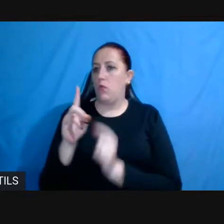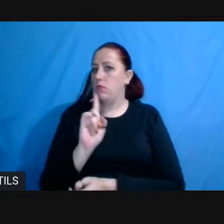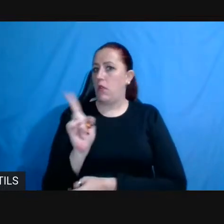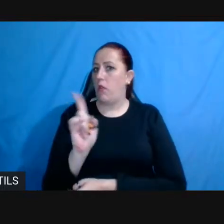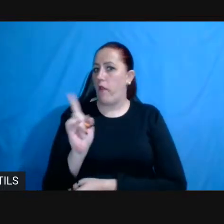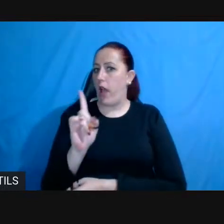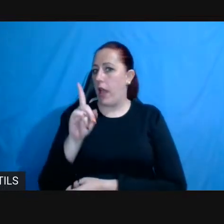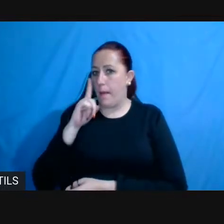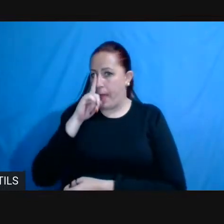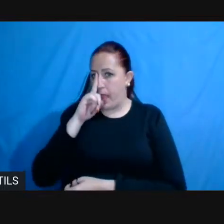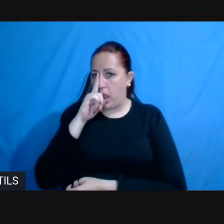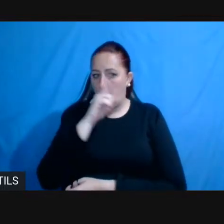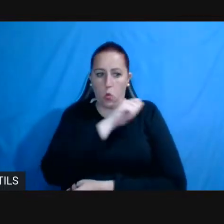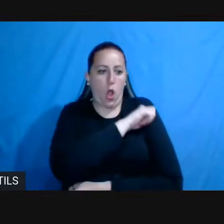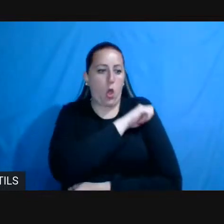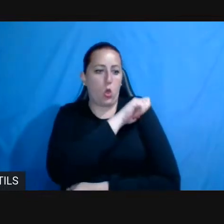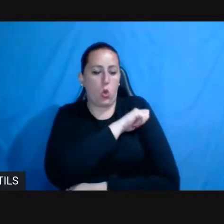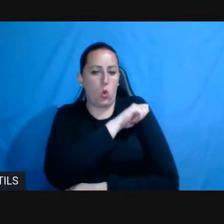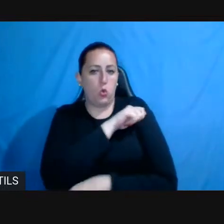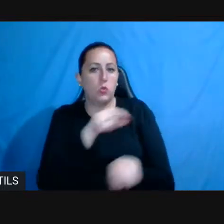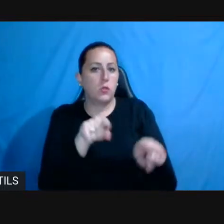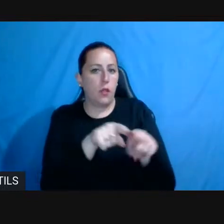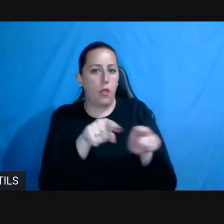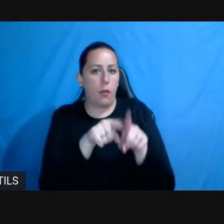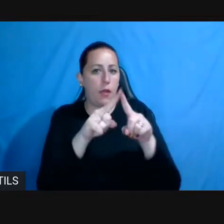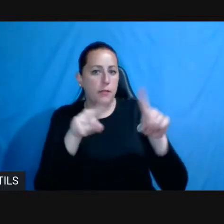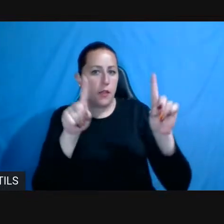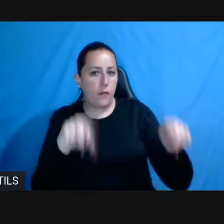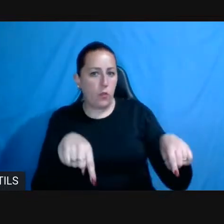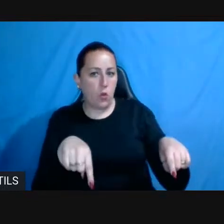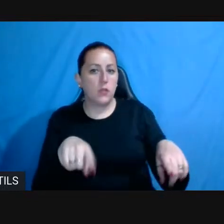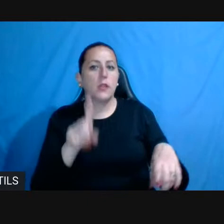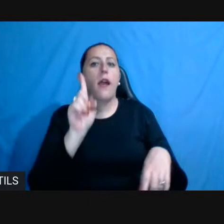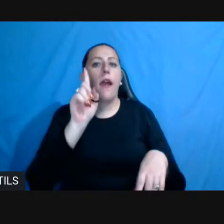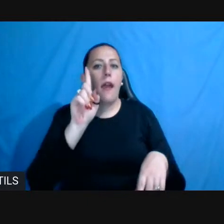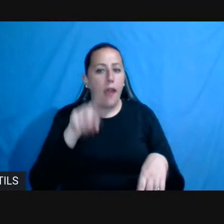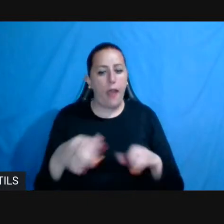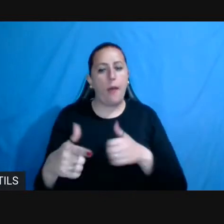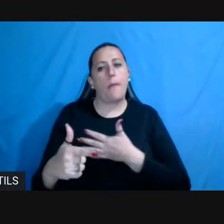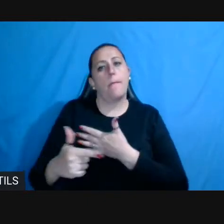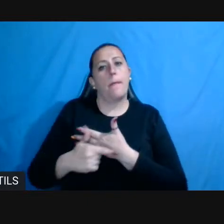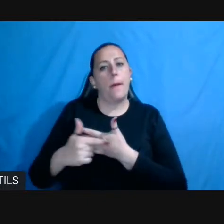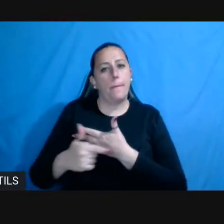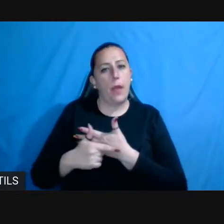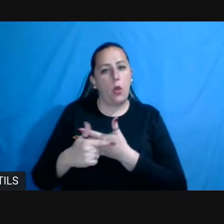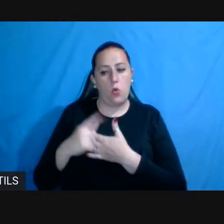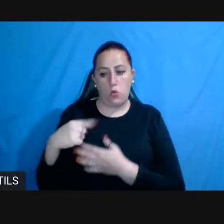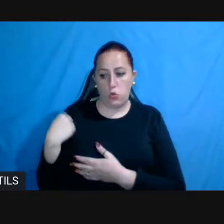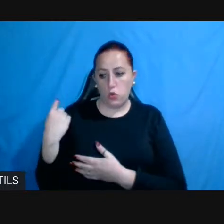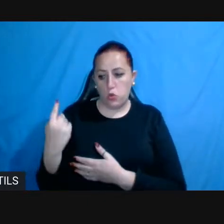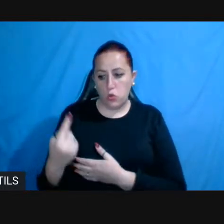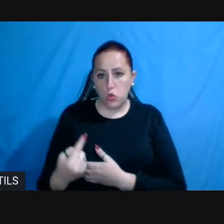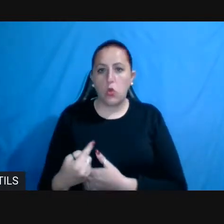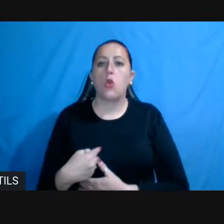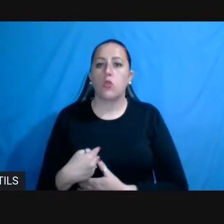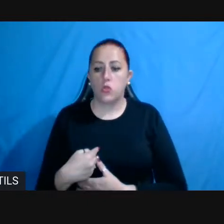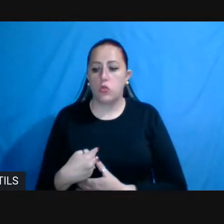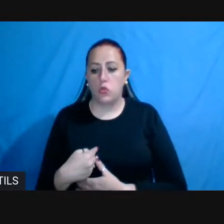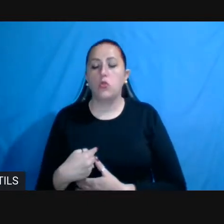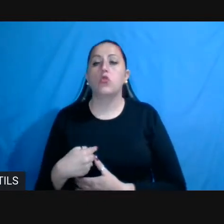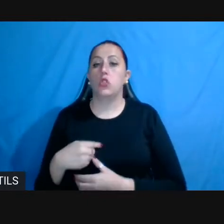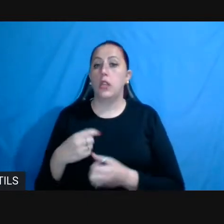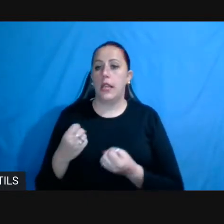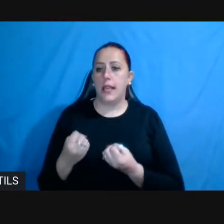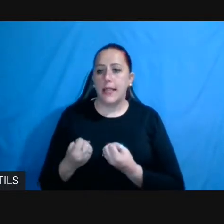servidores, porque é um dever nosso, além de trazer conhecimento e